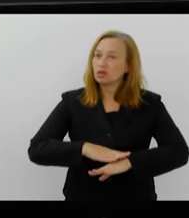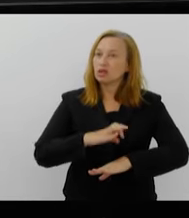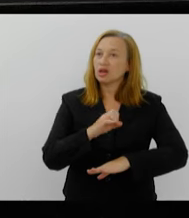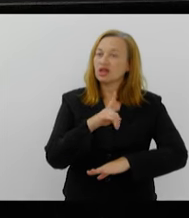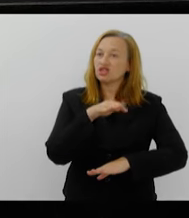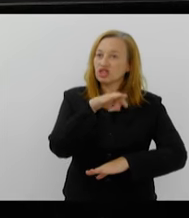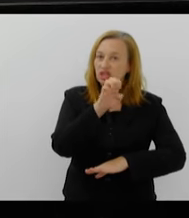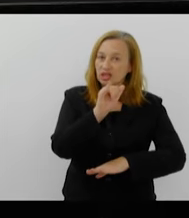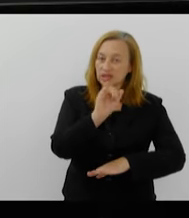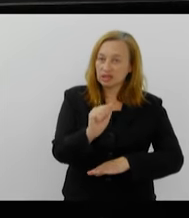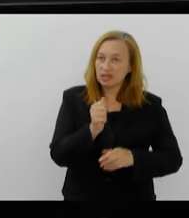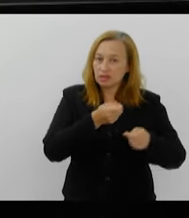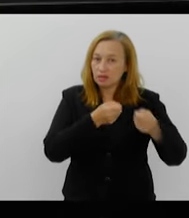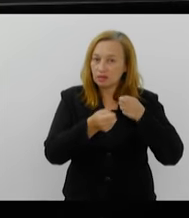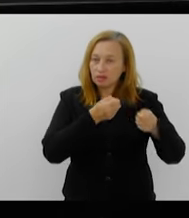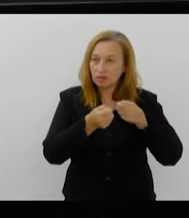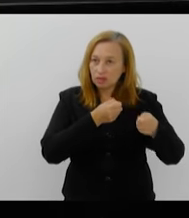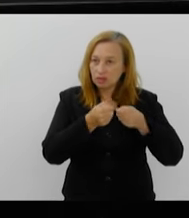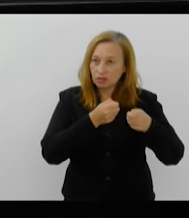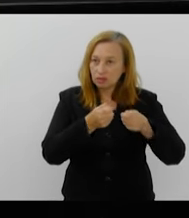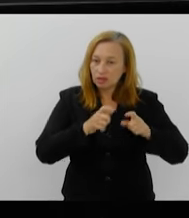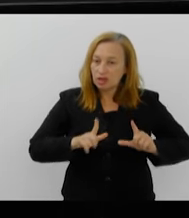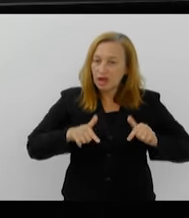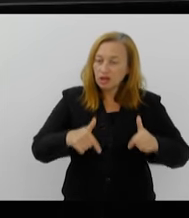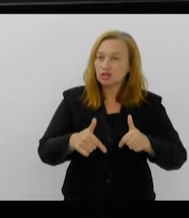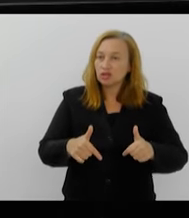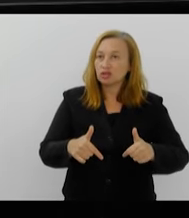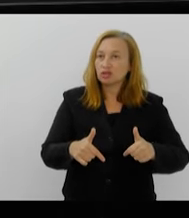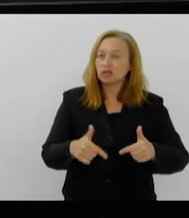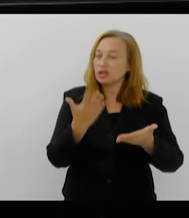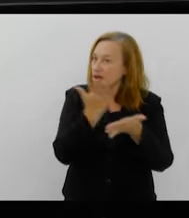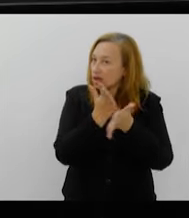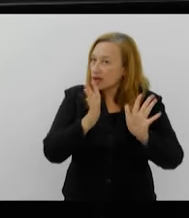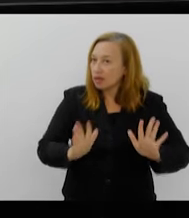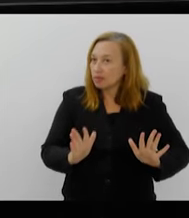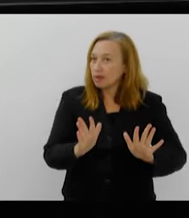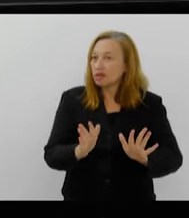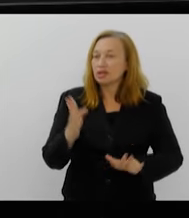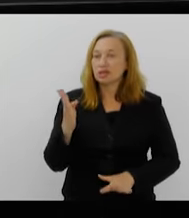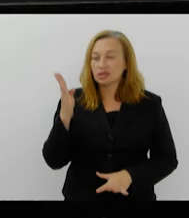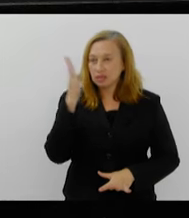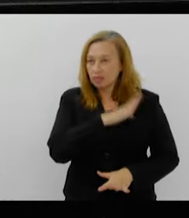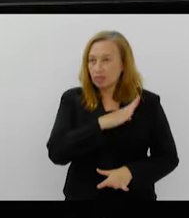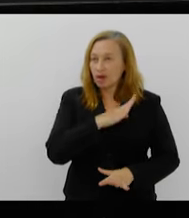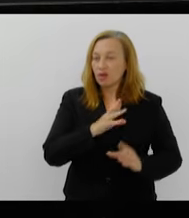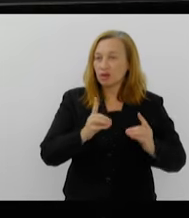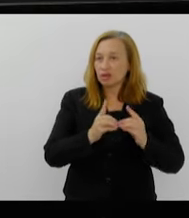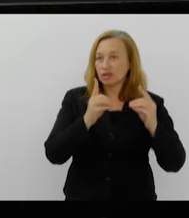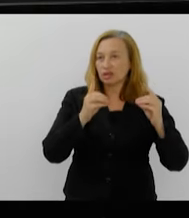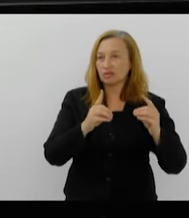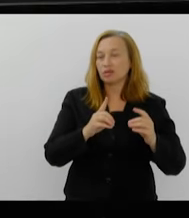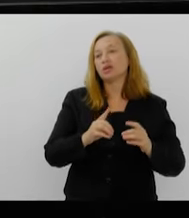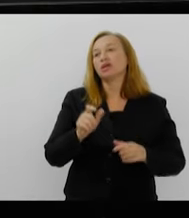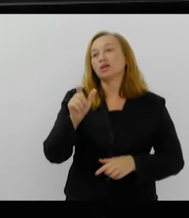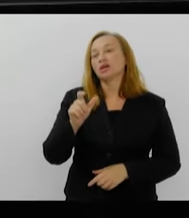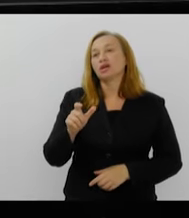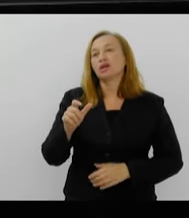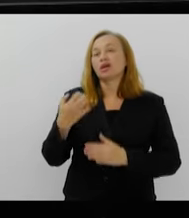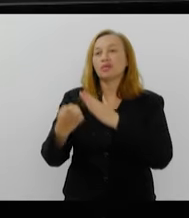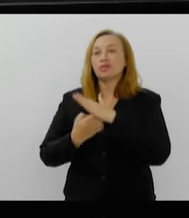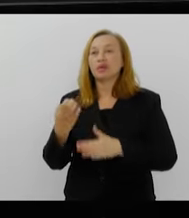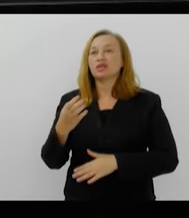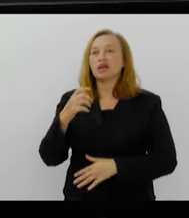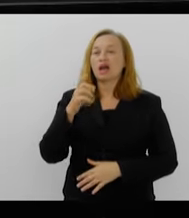reguladoras dizerem a que vieram e a gente dá um basta a esse mau atendimento feito pela Águas do